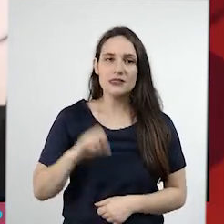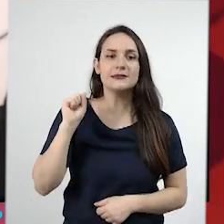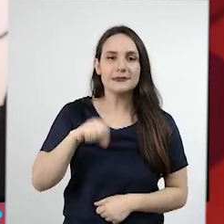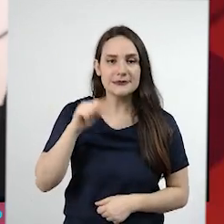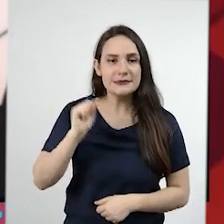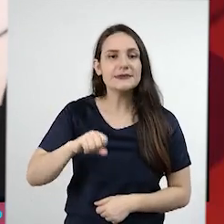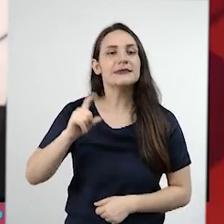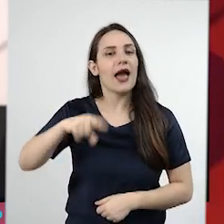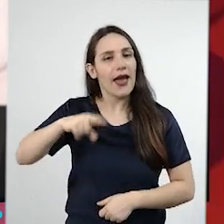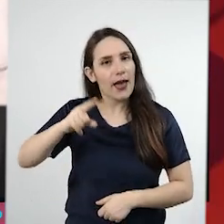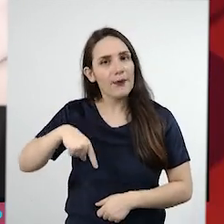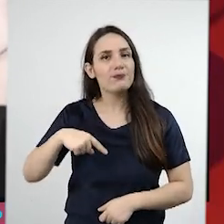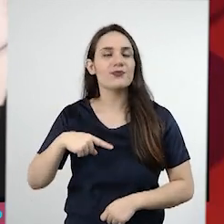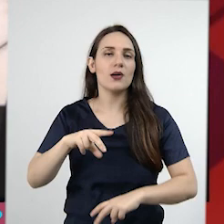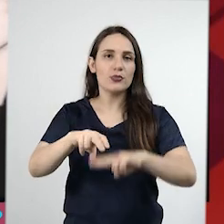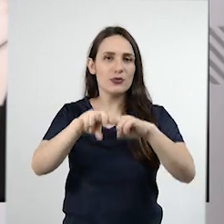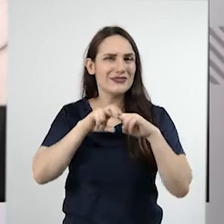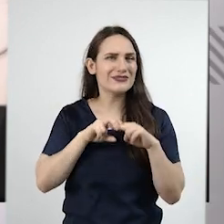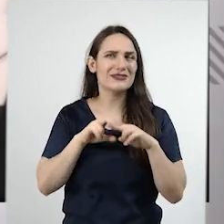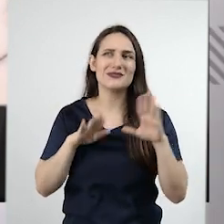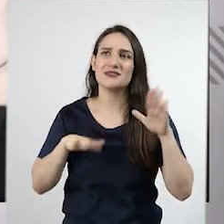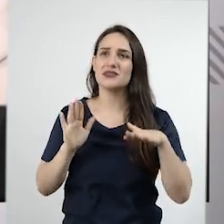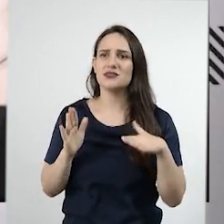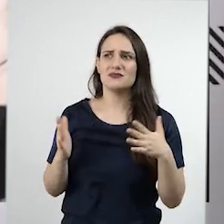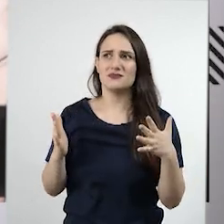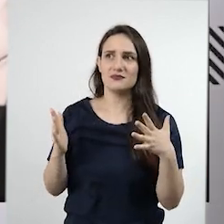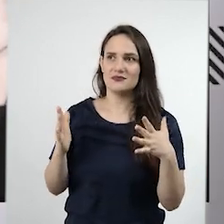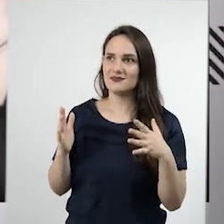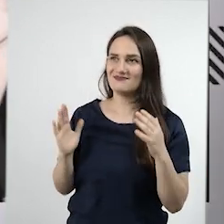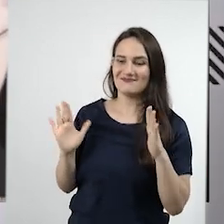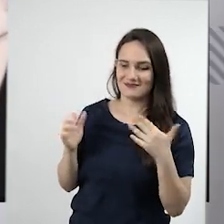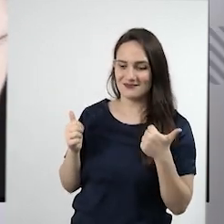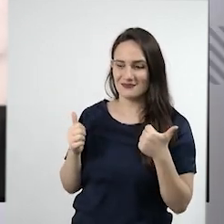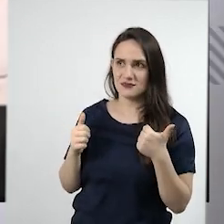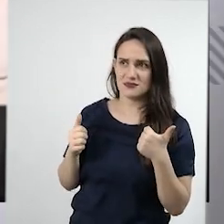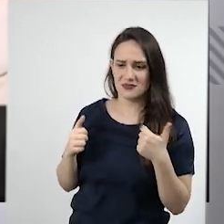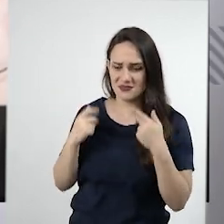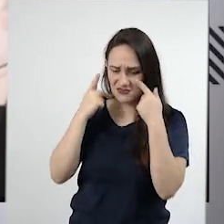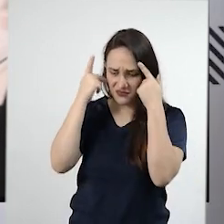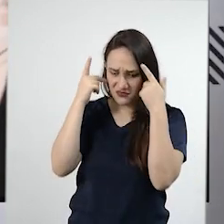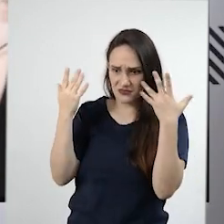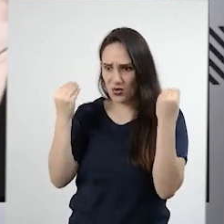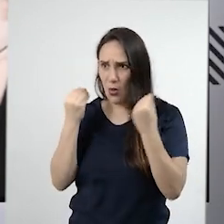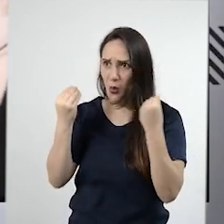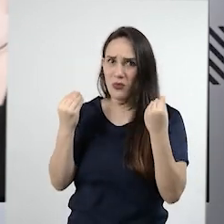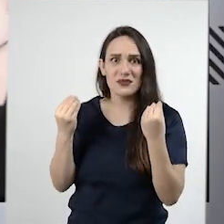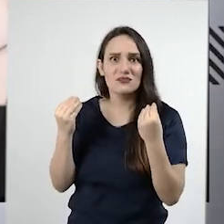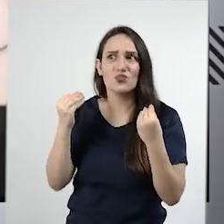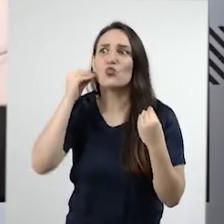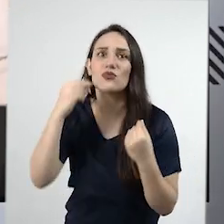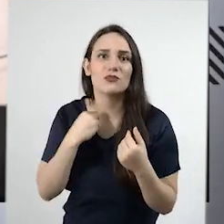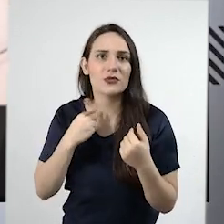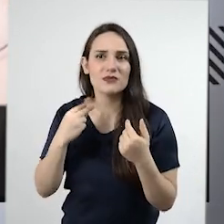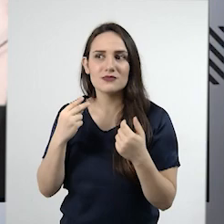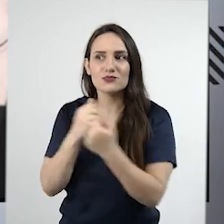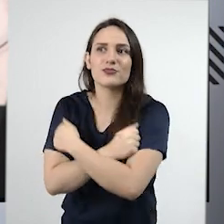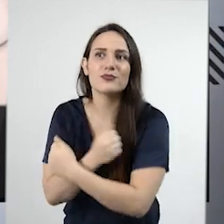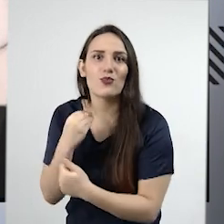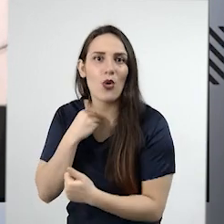Exatamente. Então, fica até num primeiro momento, o que eu faço? Como que eu vou te cumprimentar? Porque são